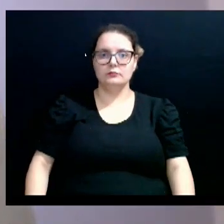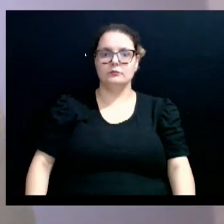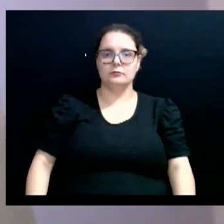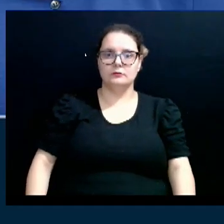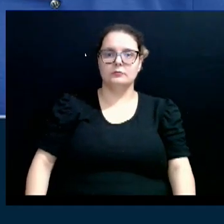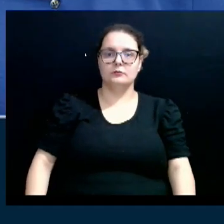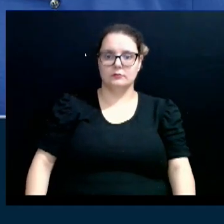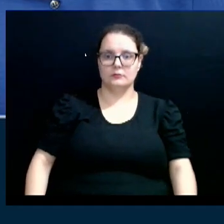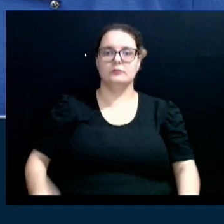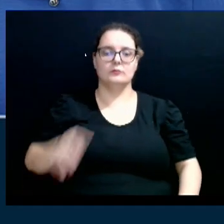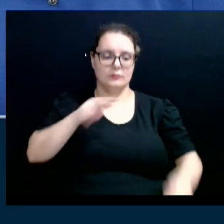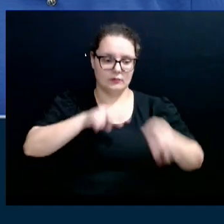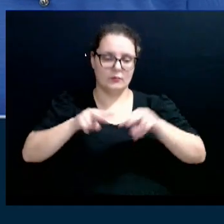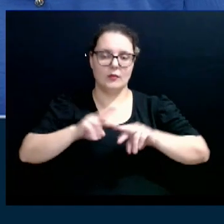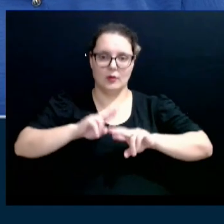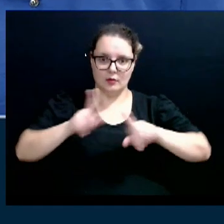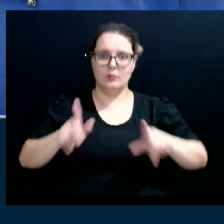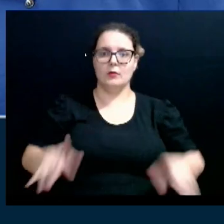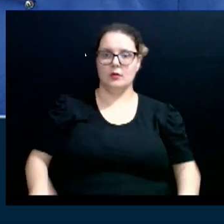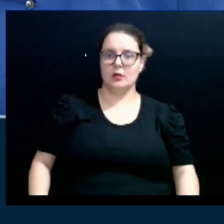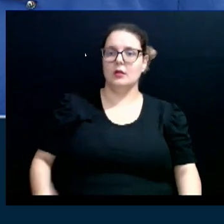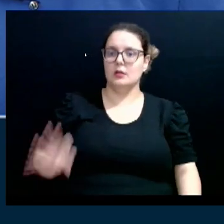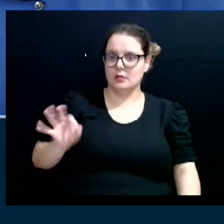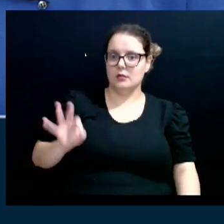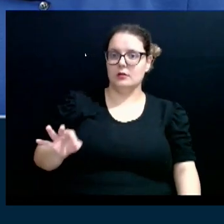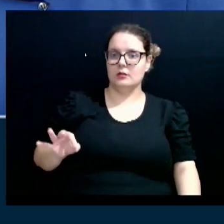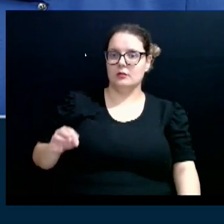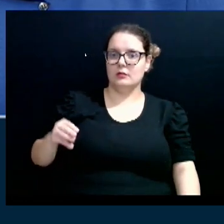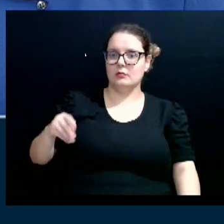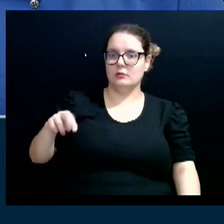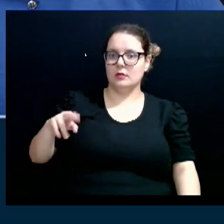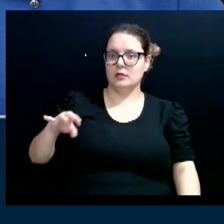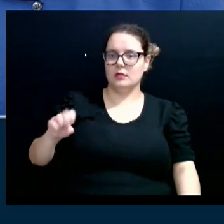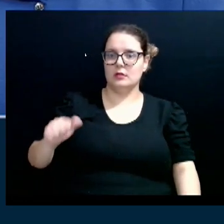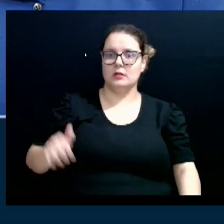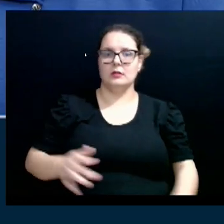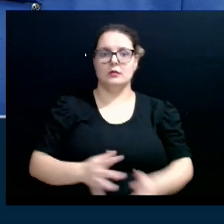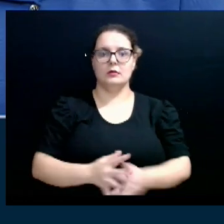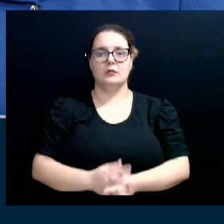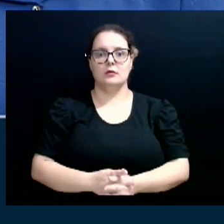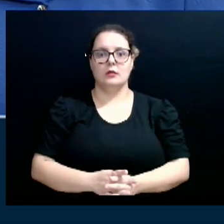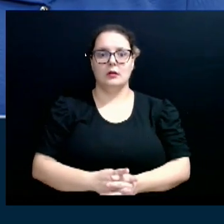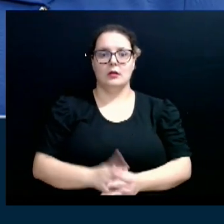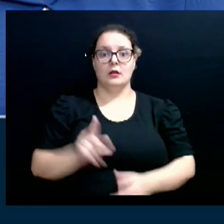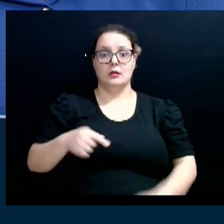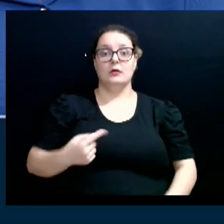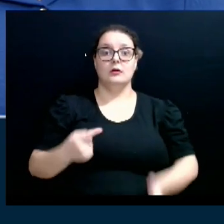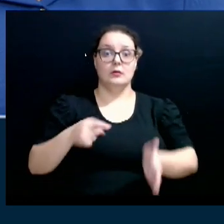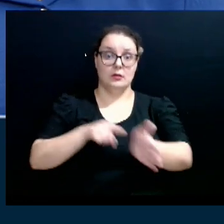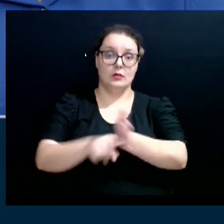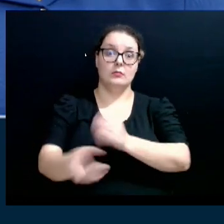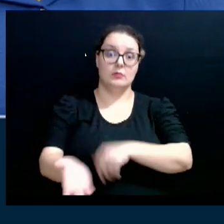Exatamente. Isso mesmo. Agora, a sua colocação, por favor, Marisa. Isso remete até à pergunta anterior, né?